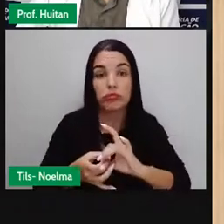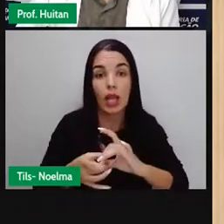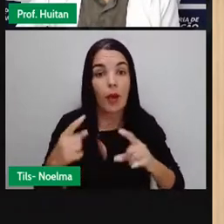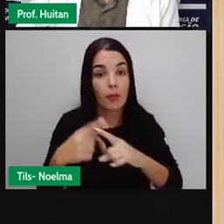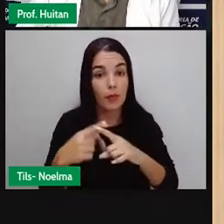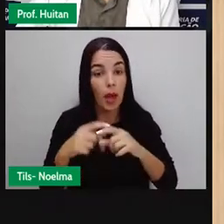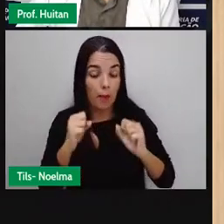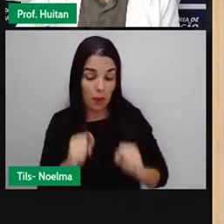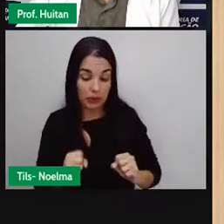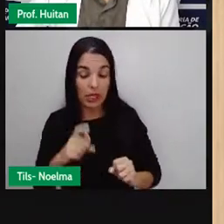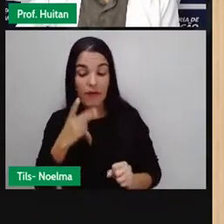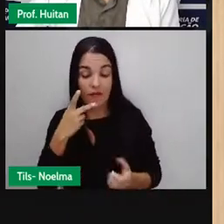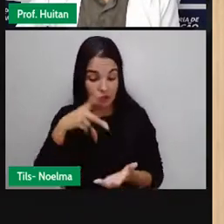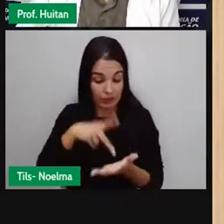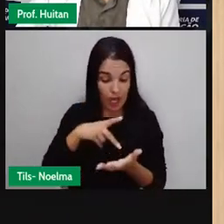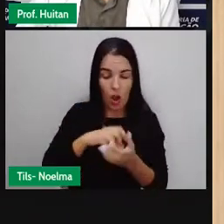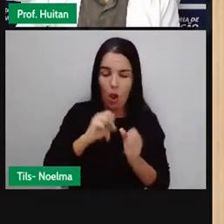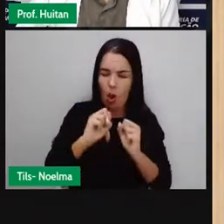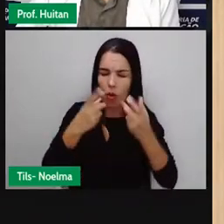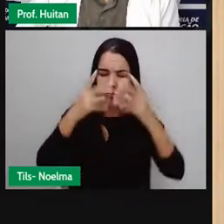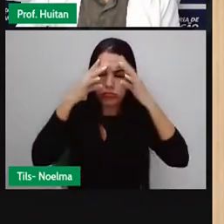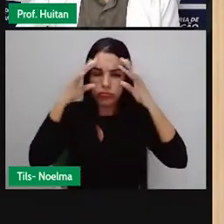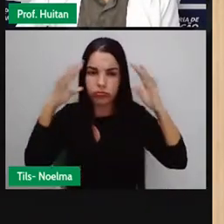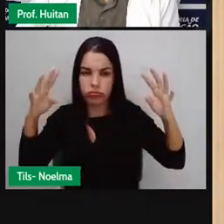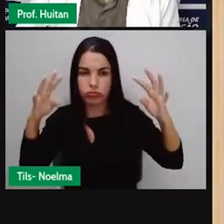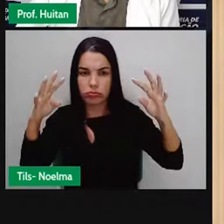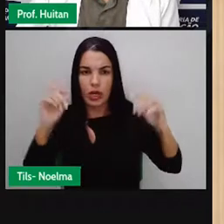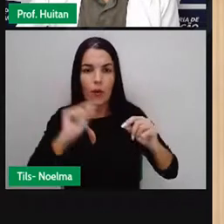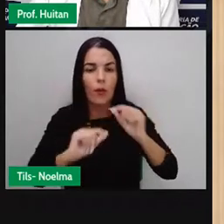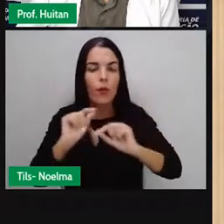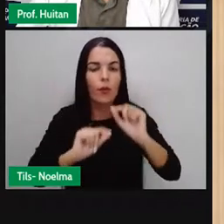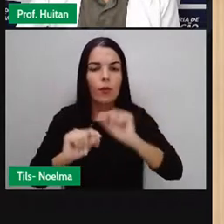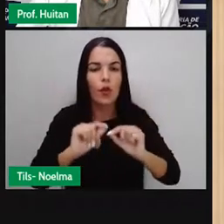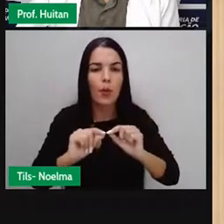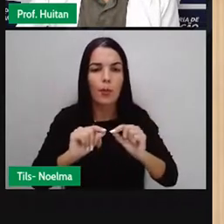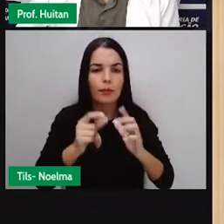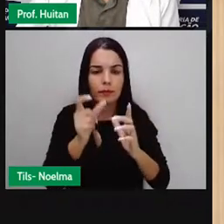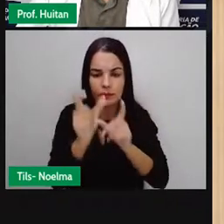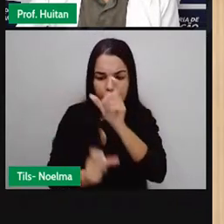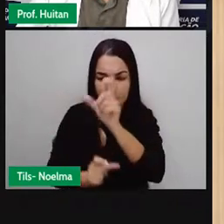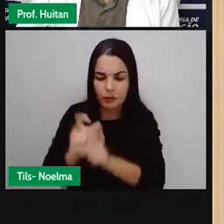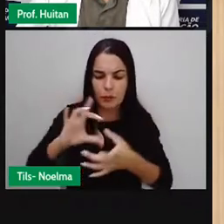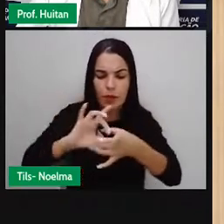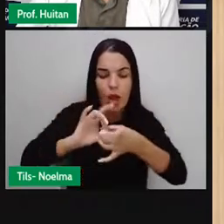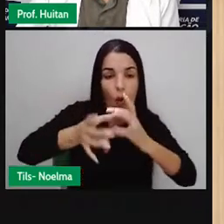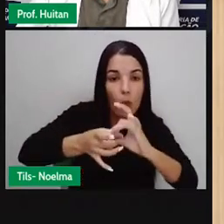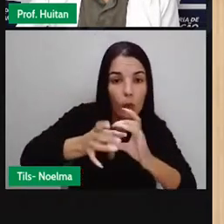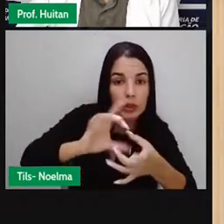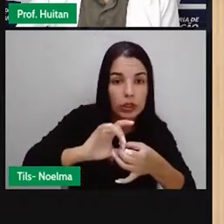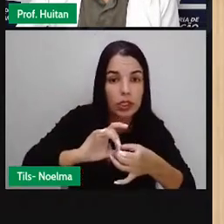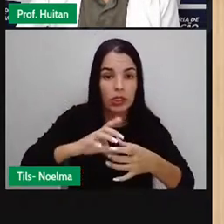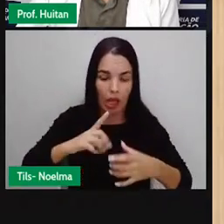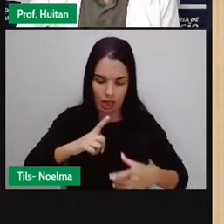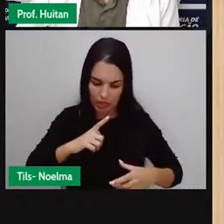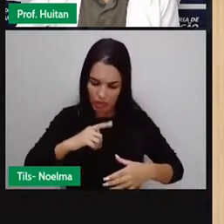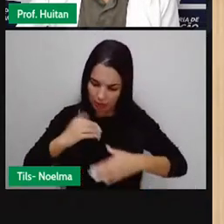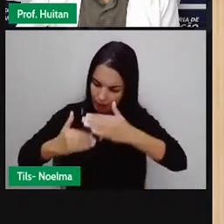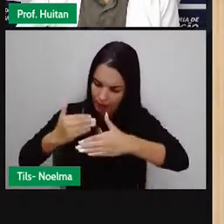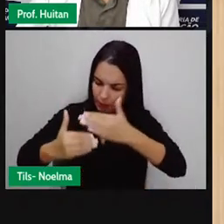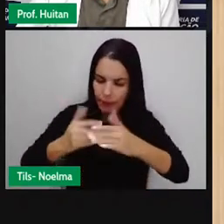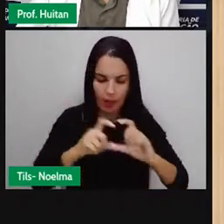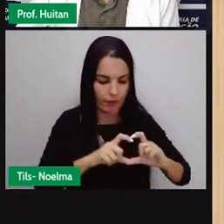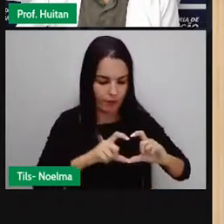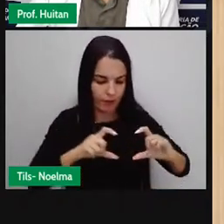ser real ou imaginário. O contexto é a situação que estimula a produção da frase ou do